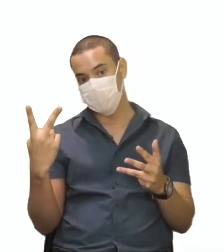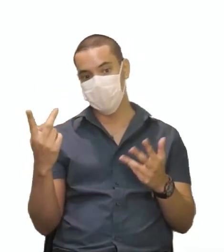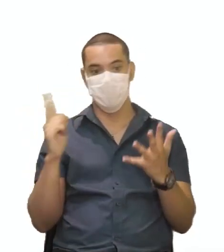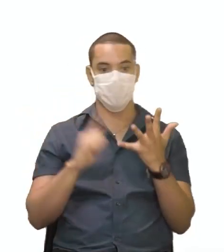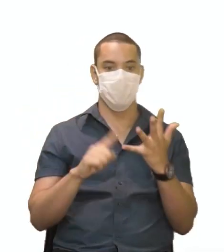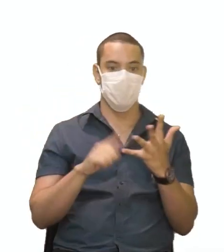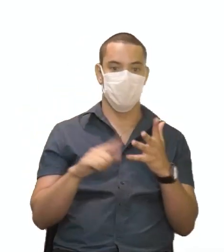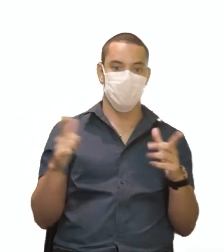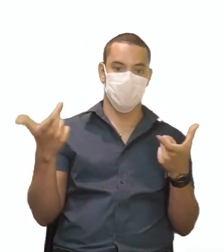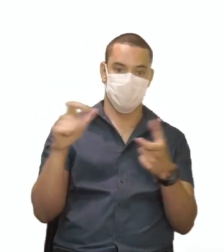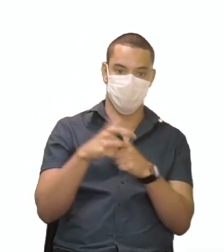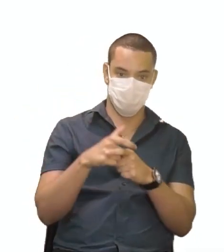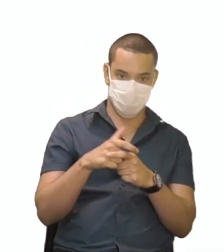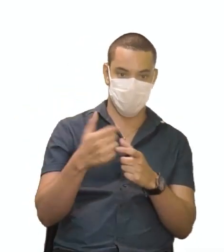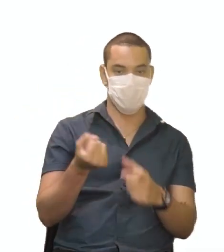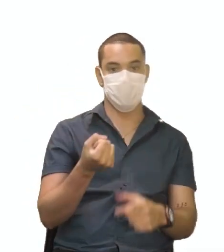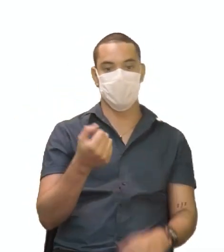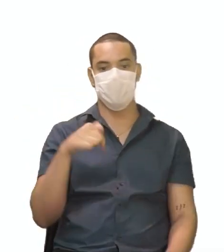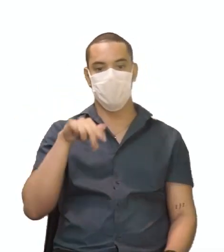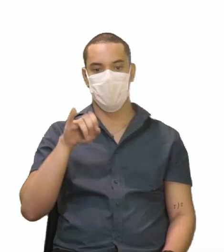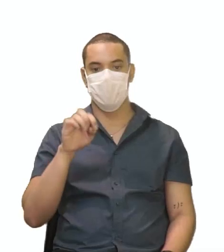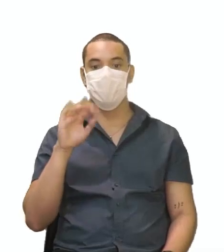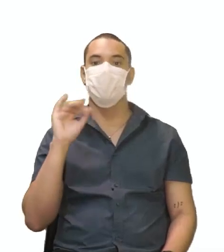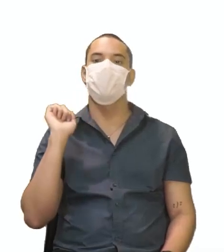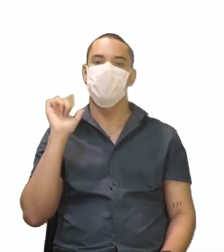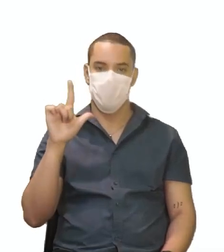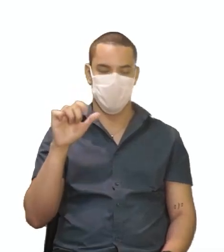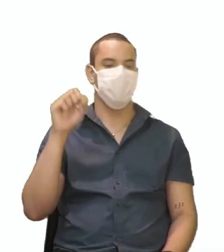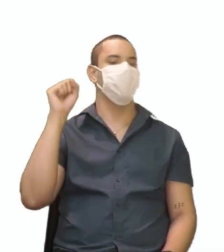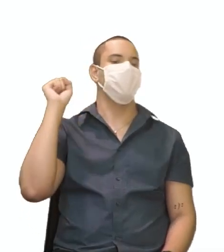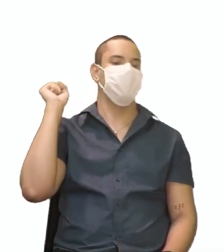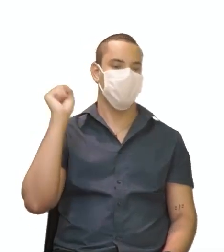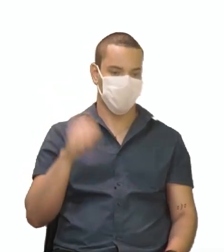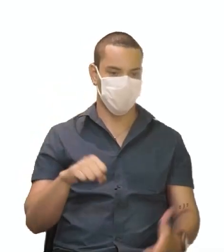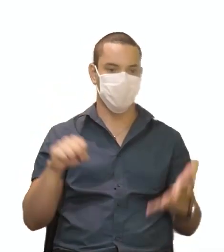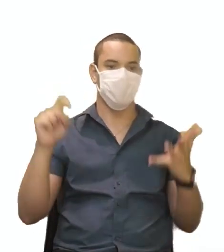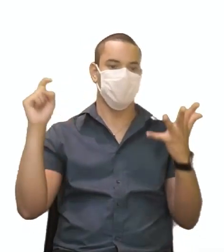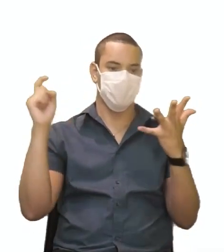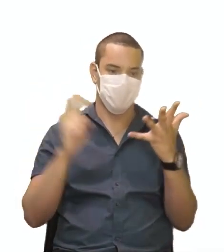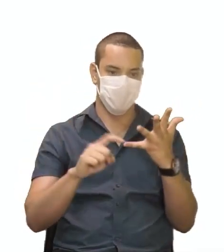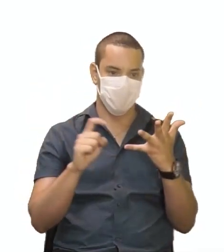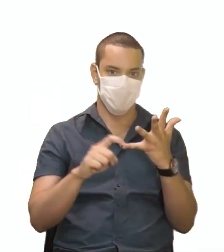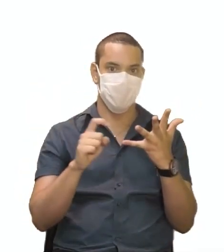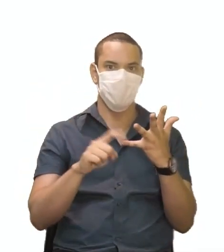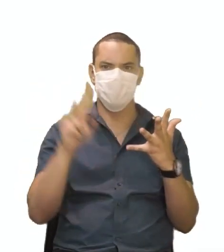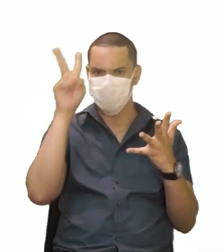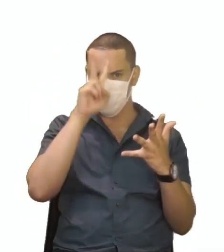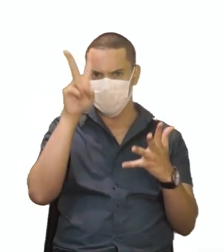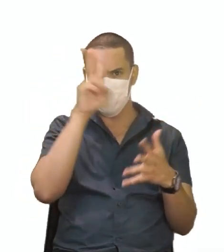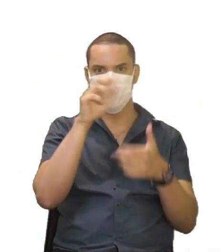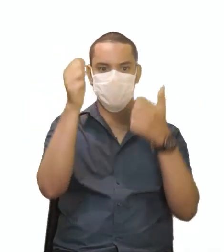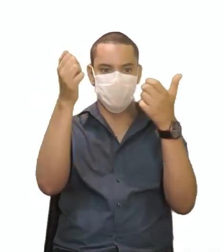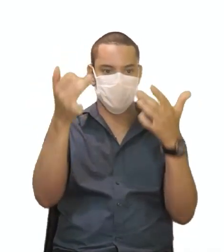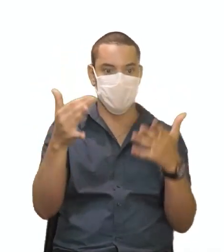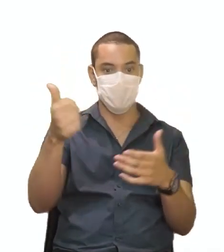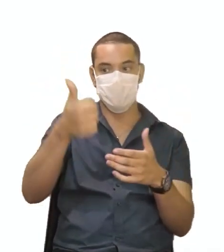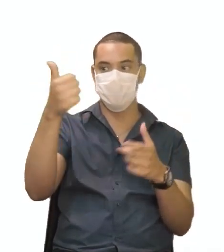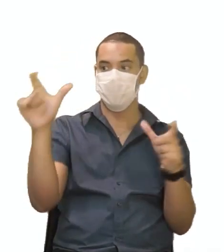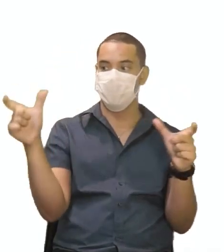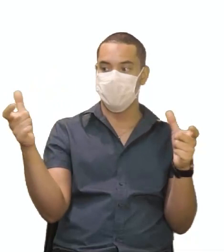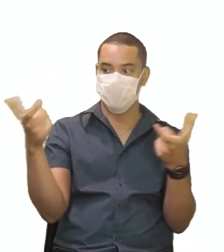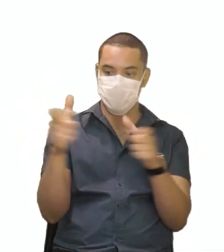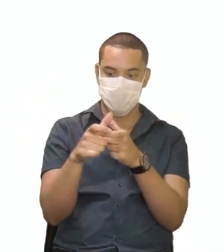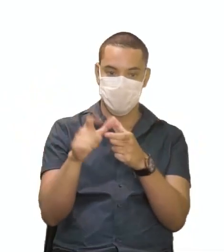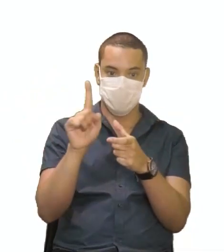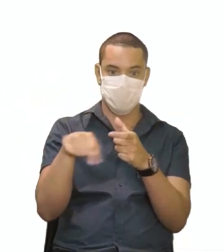E, reducional e equacional, é essa a sua alternativa, né, galera? Primeiro vai reduzir,